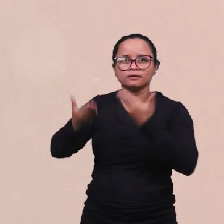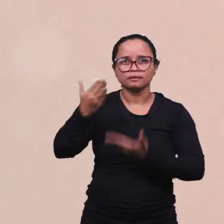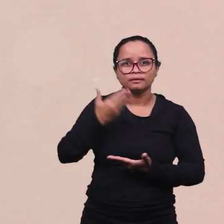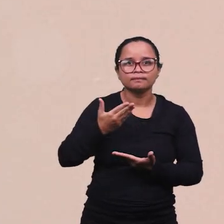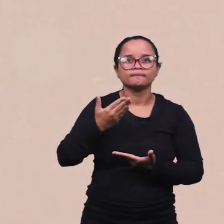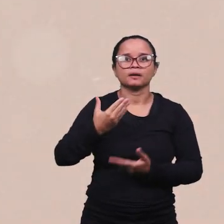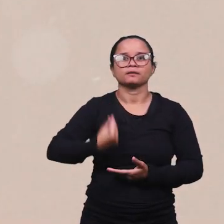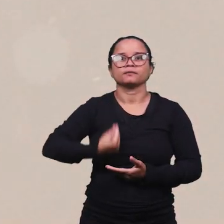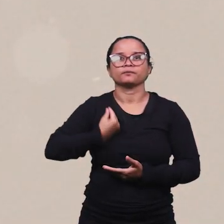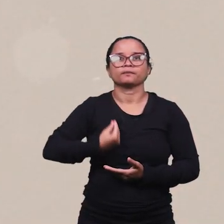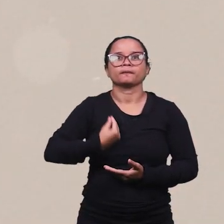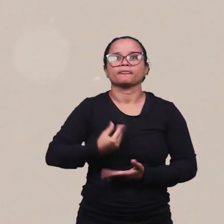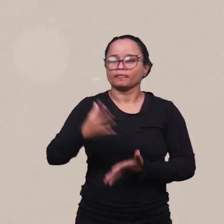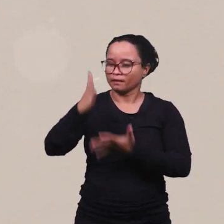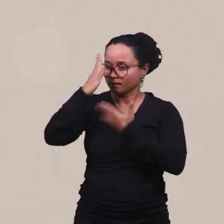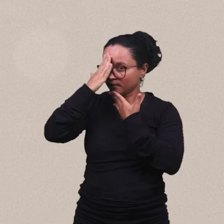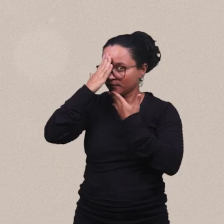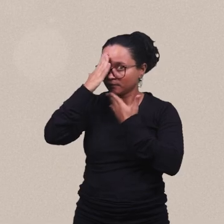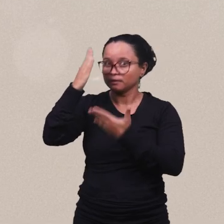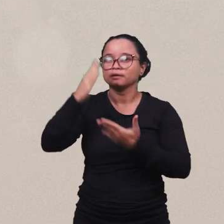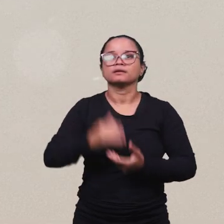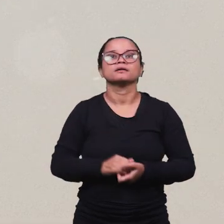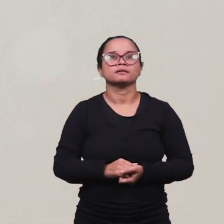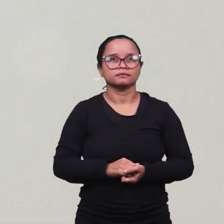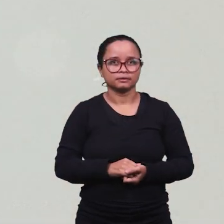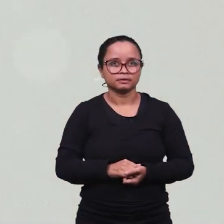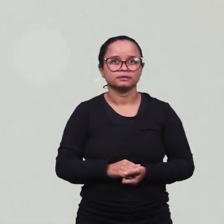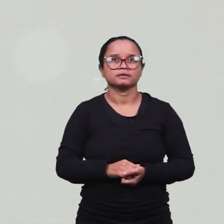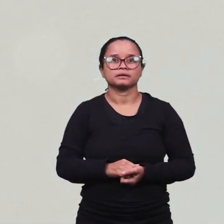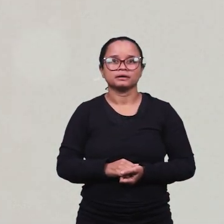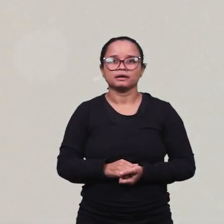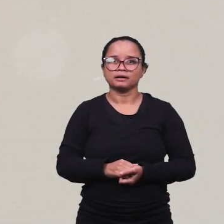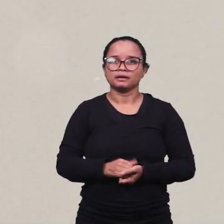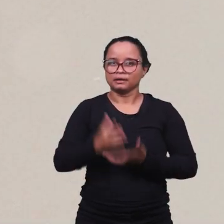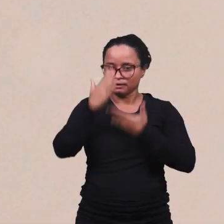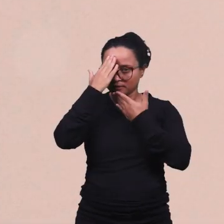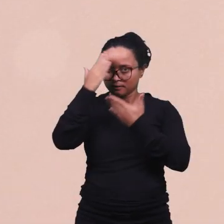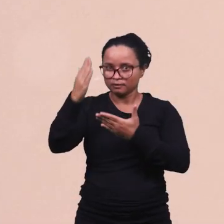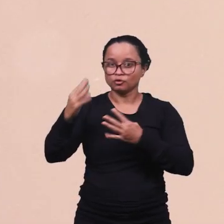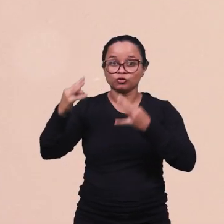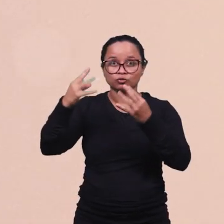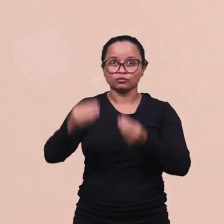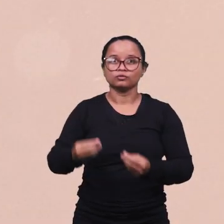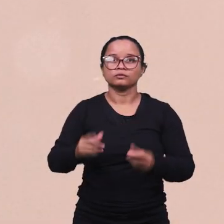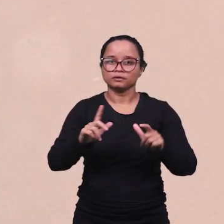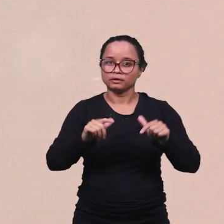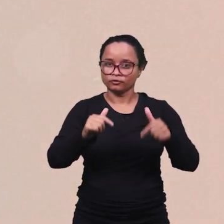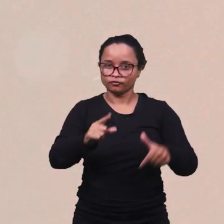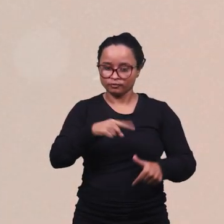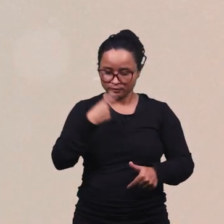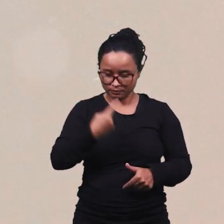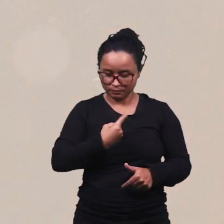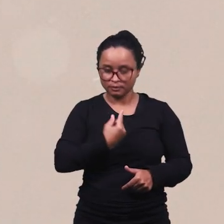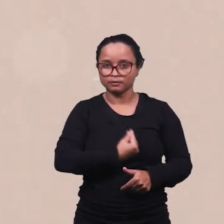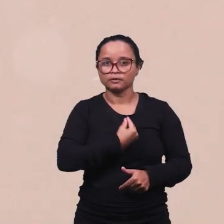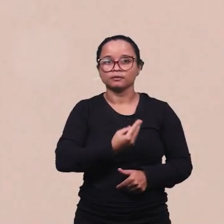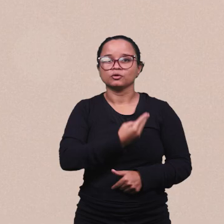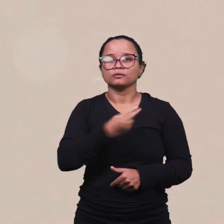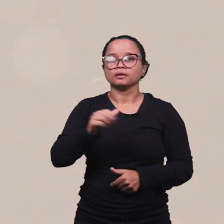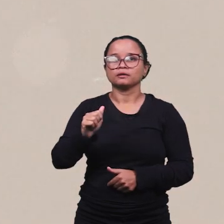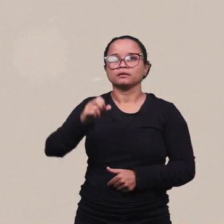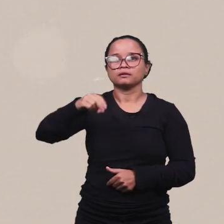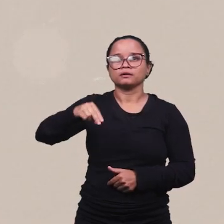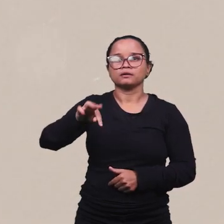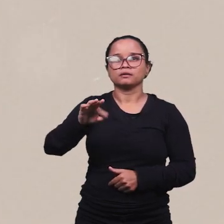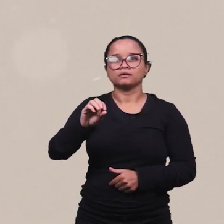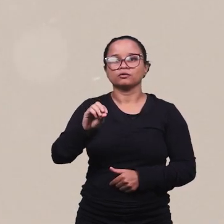dia. Eu agradeço por esse momento, nessa gravação. E agradeço por tudo que tem feito na minha vida. Meu nome